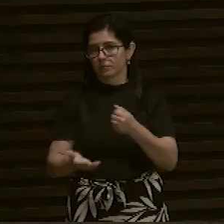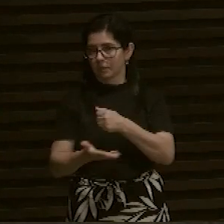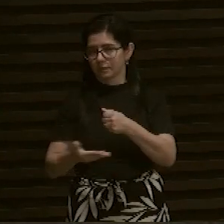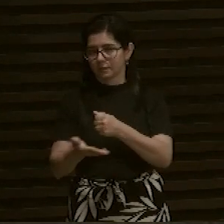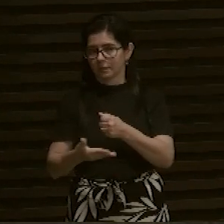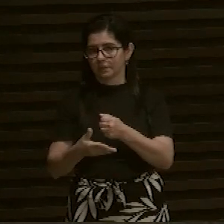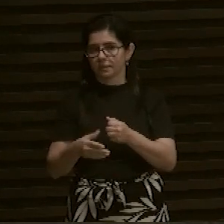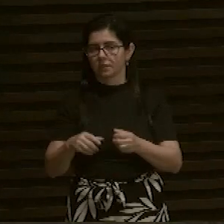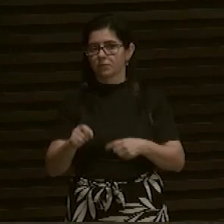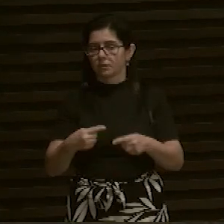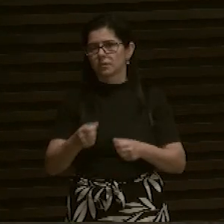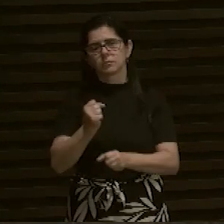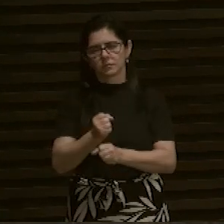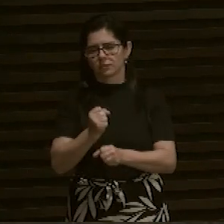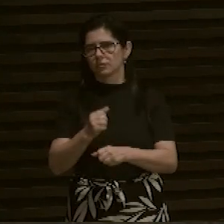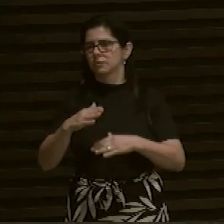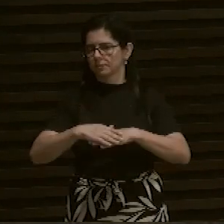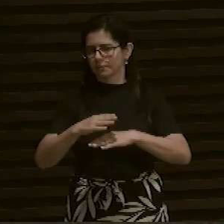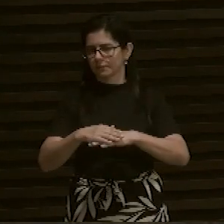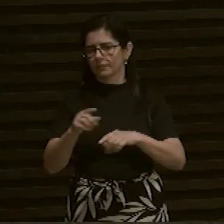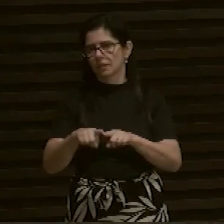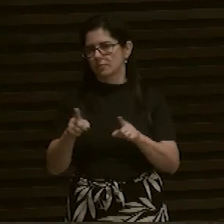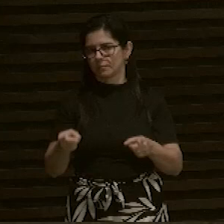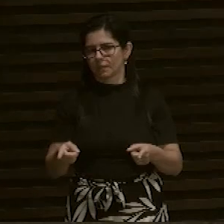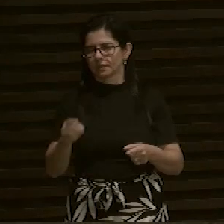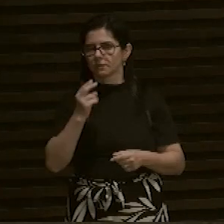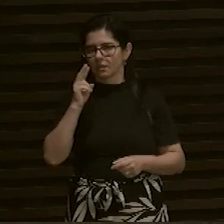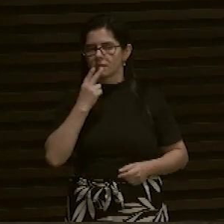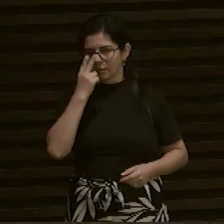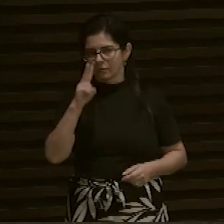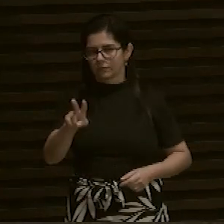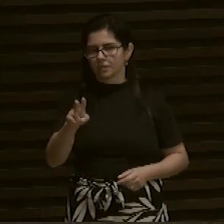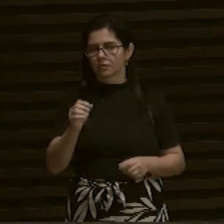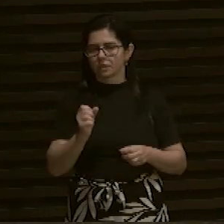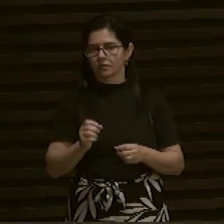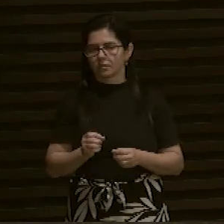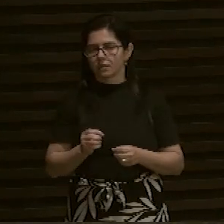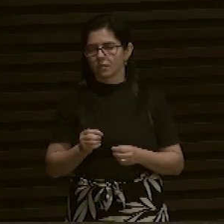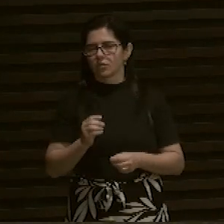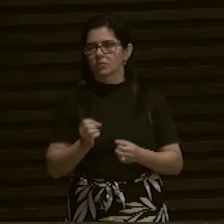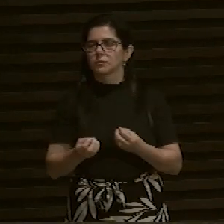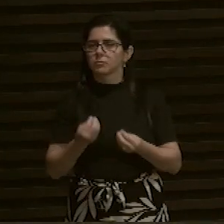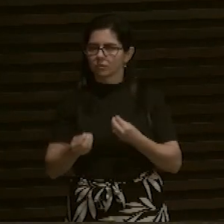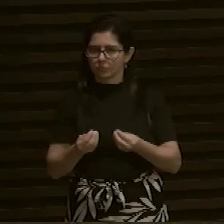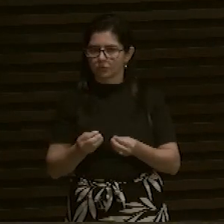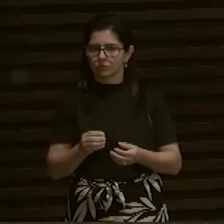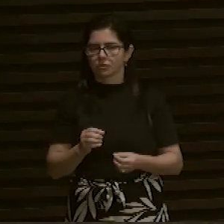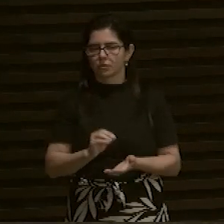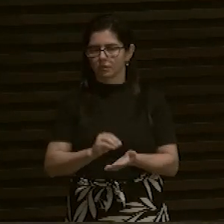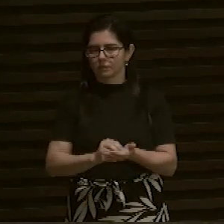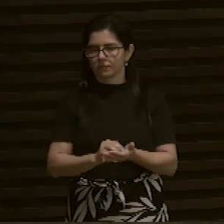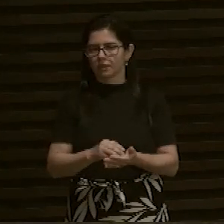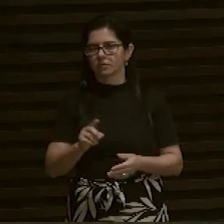construindo sobre ele. Contudo, veja cada um como constrói, porque ninguém pode colocar outro alicerce além do que já está